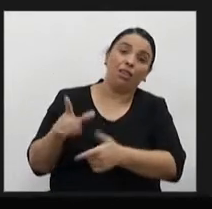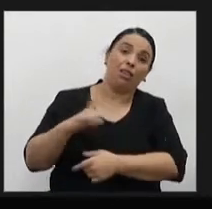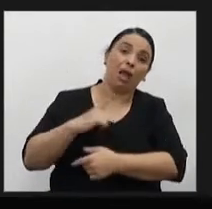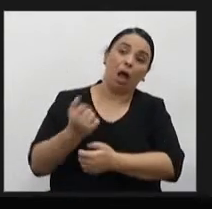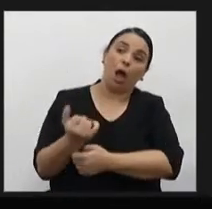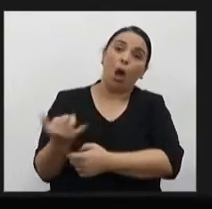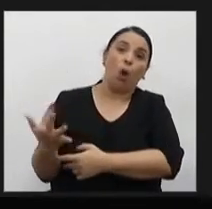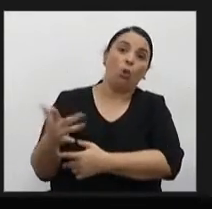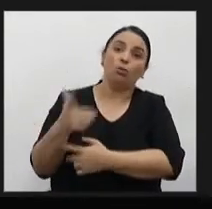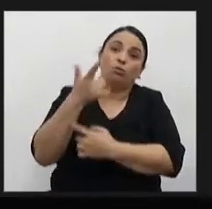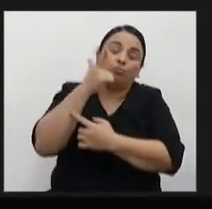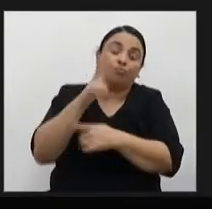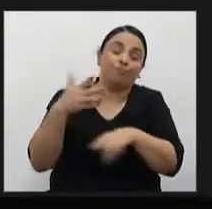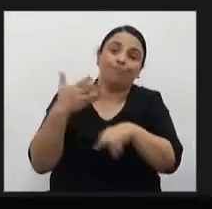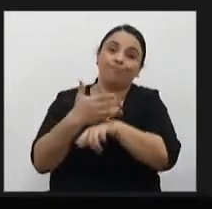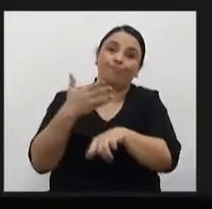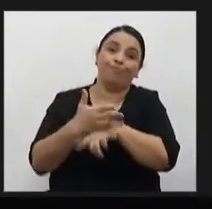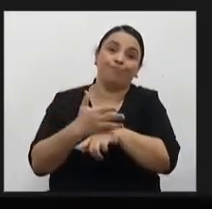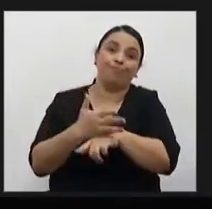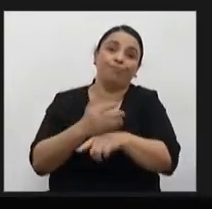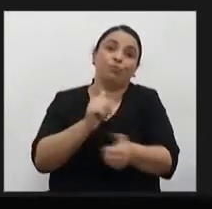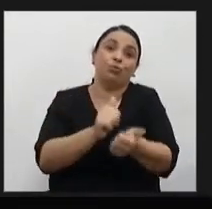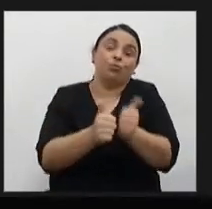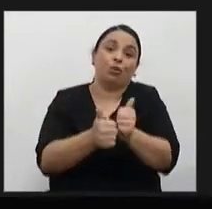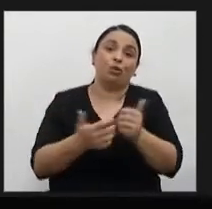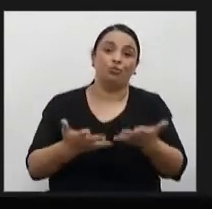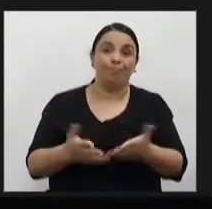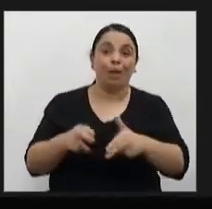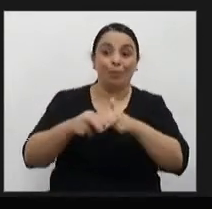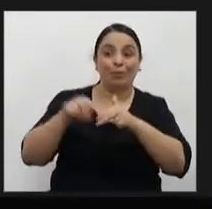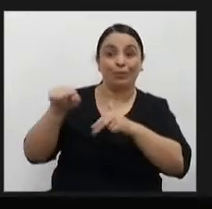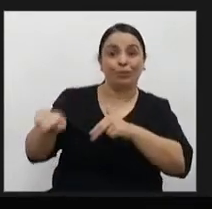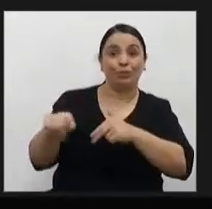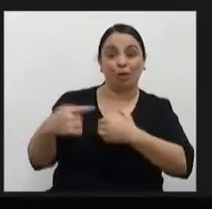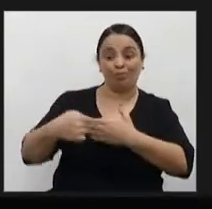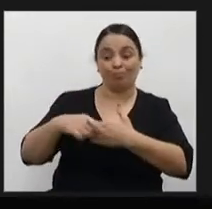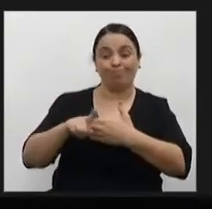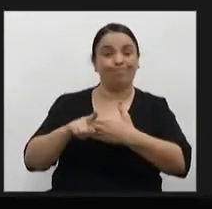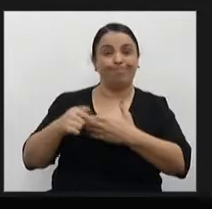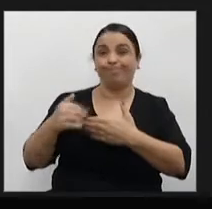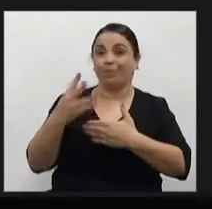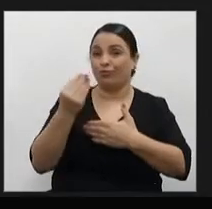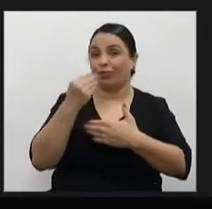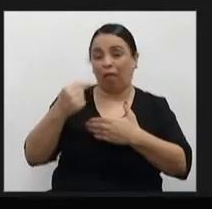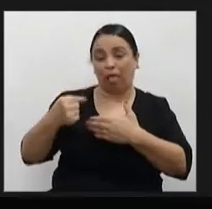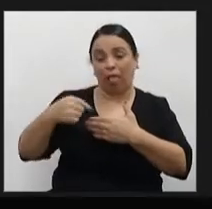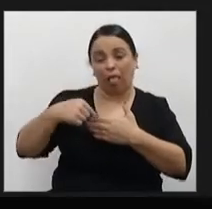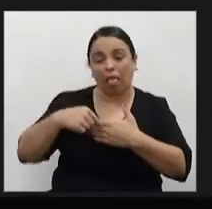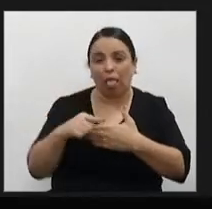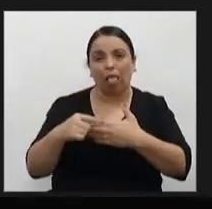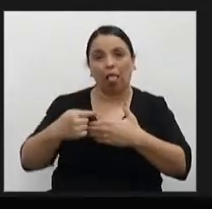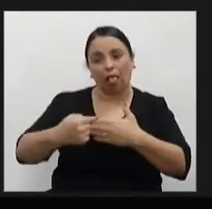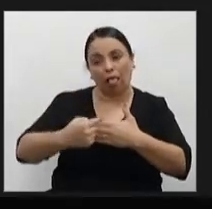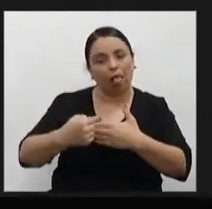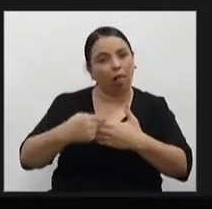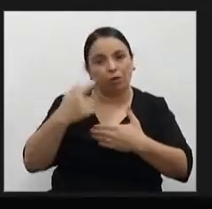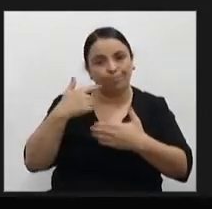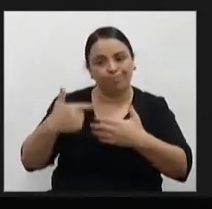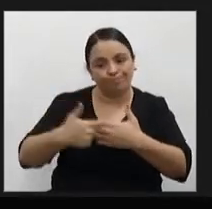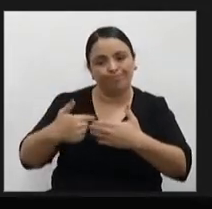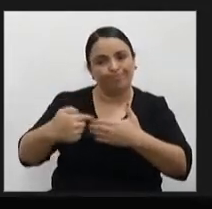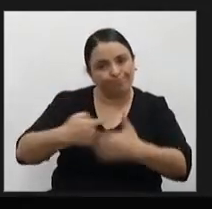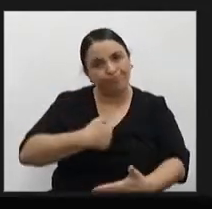fica mais baixa, né? E, como foi dito aí também, precisa de cuidados, né? De cuidador.